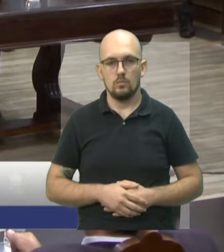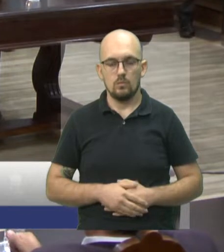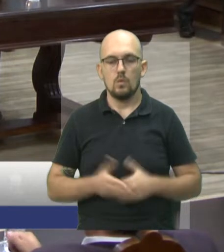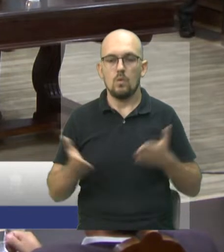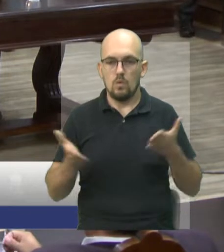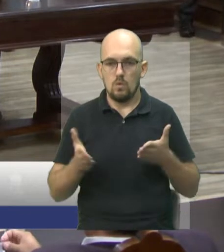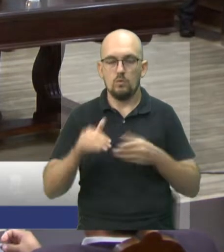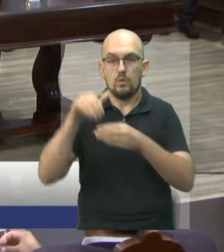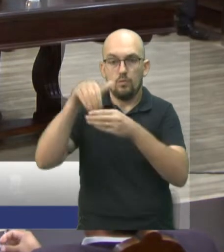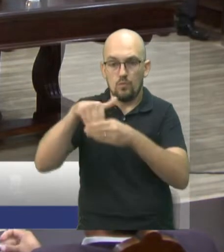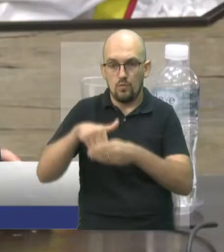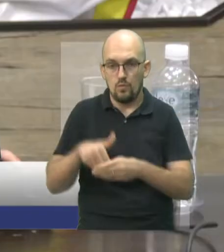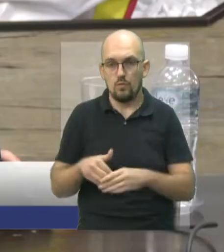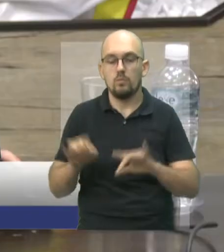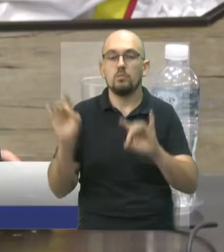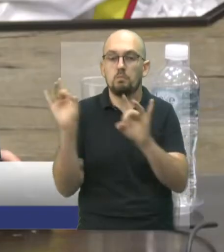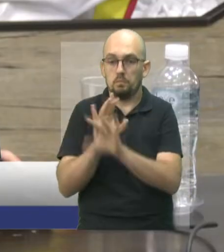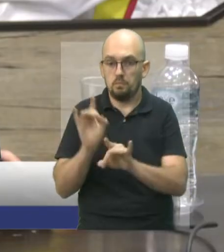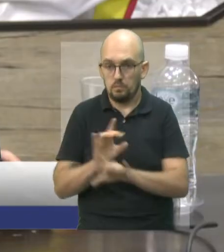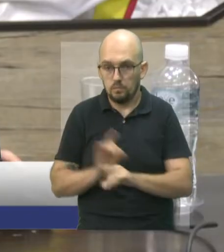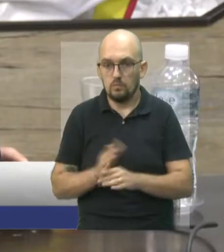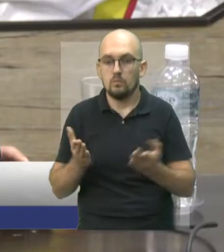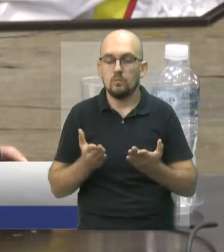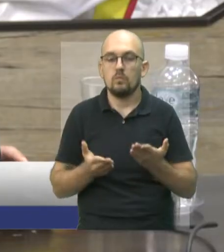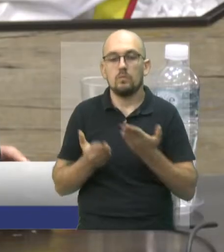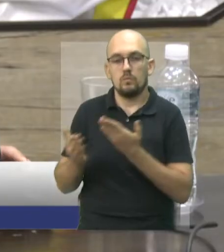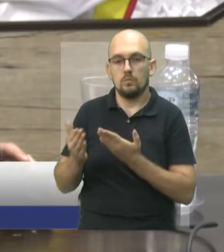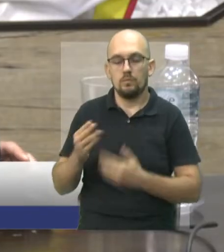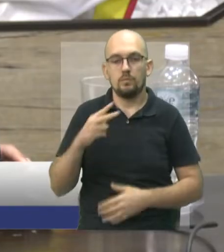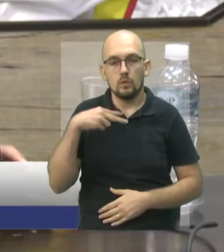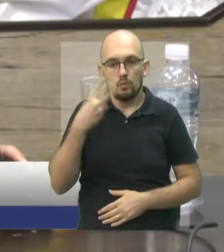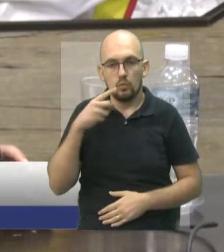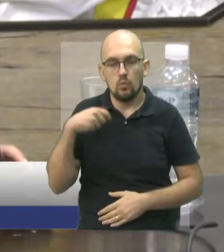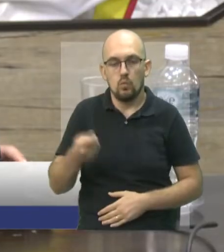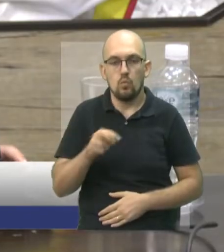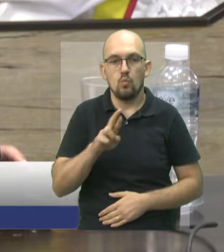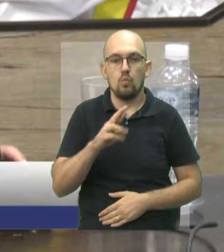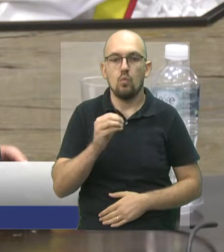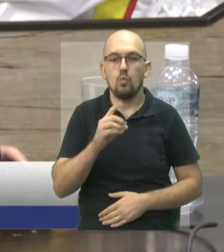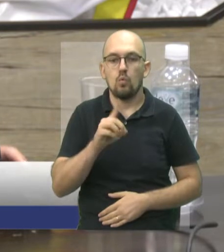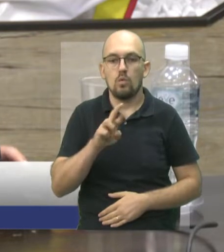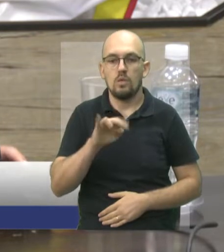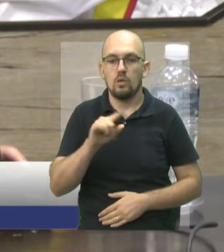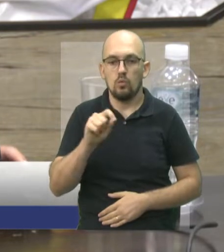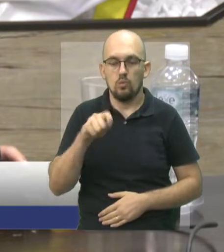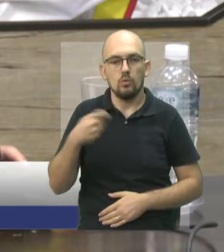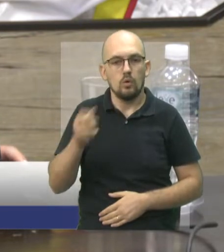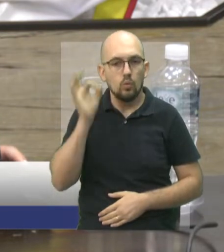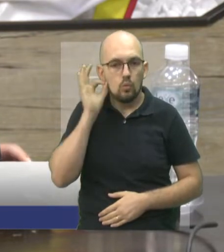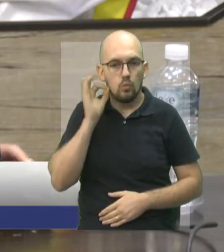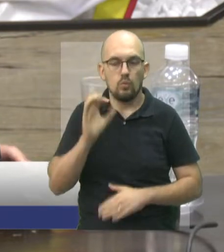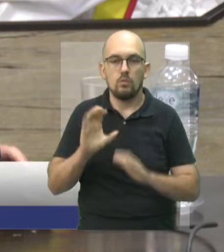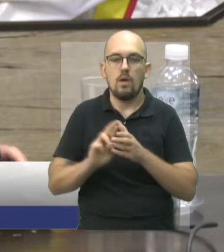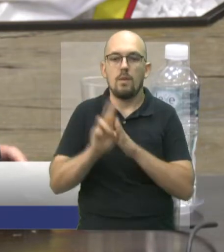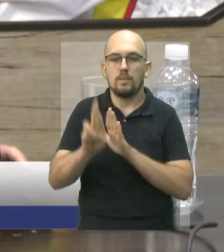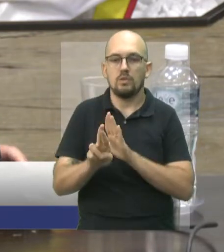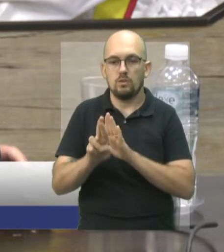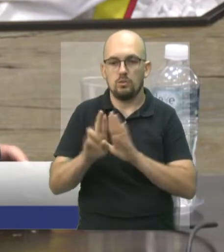Procedida a votação, nomeei o vereador Rodrigo de Paula como representante da Chapa 1